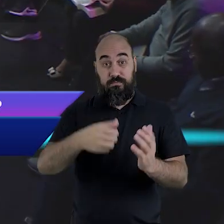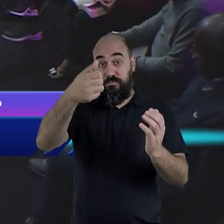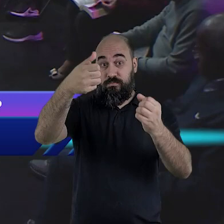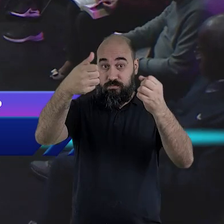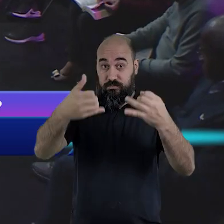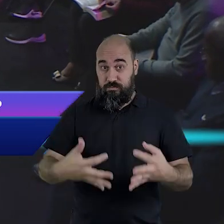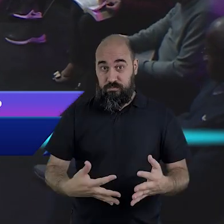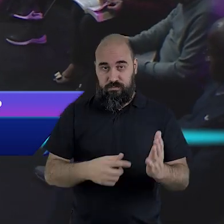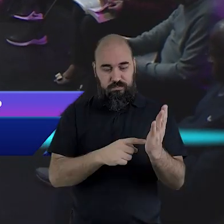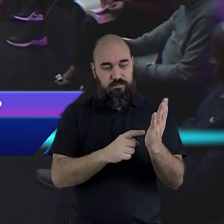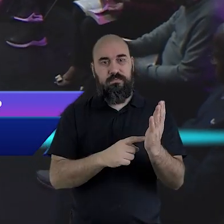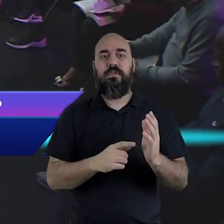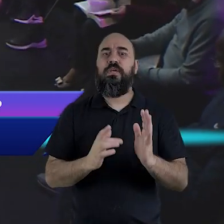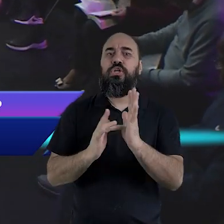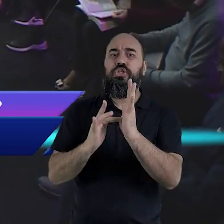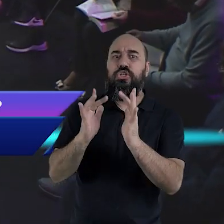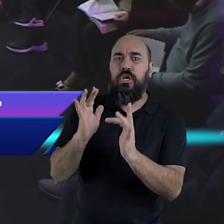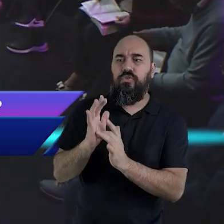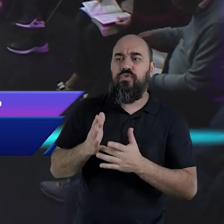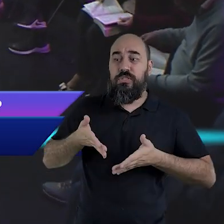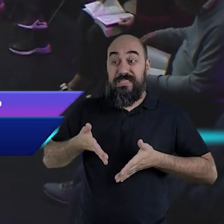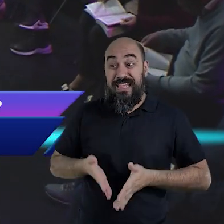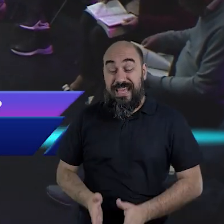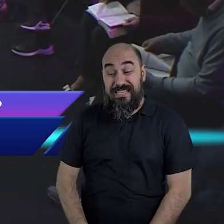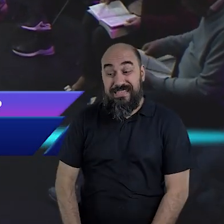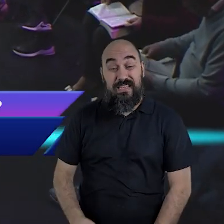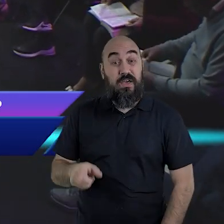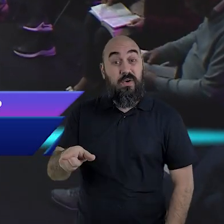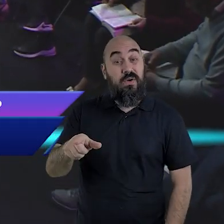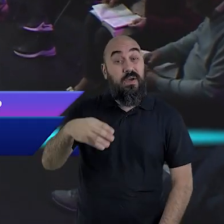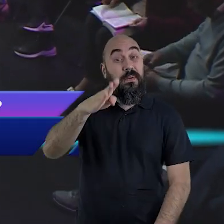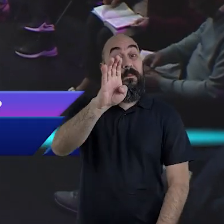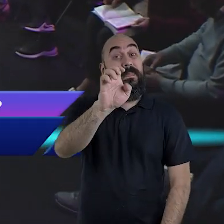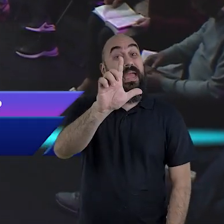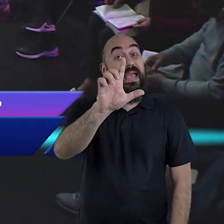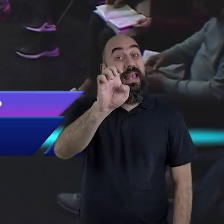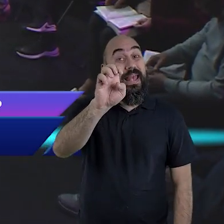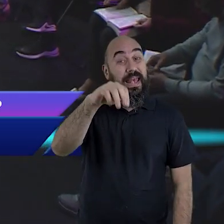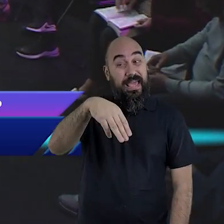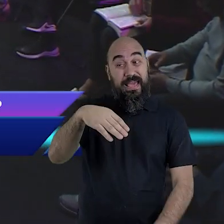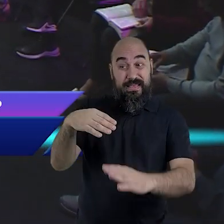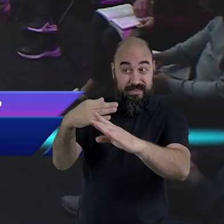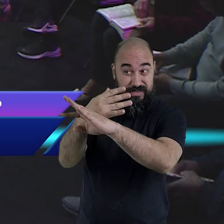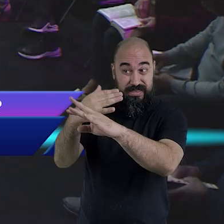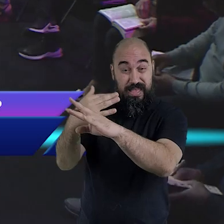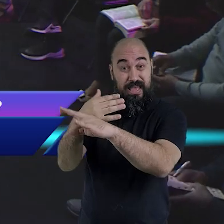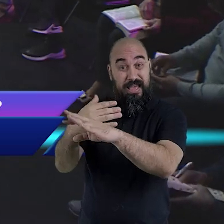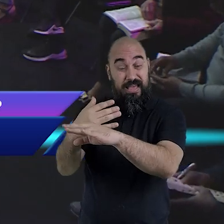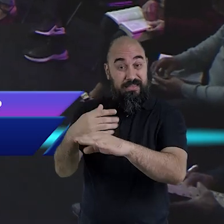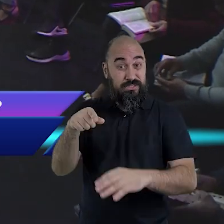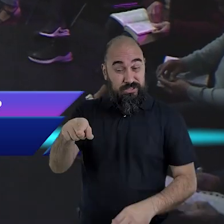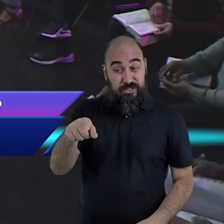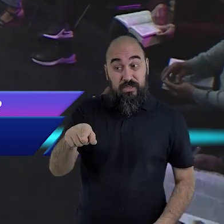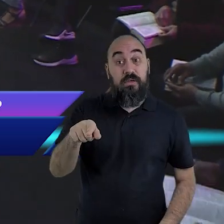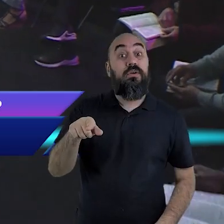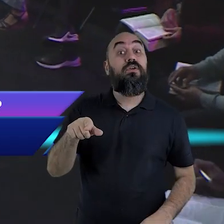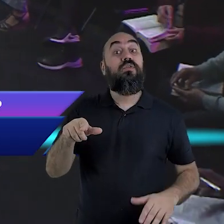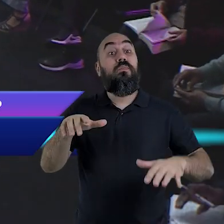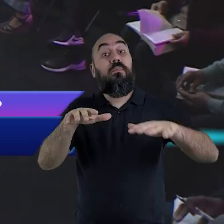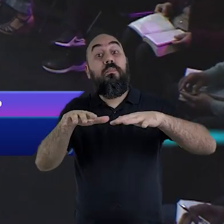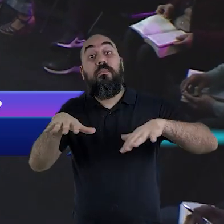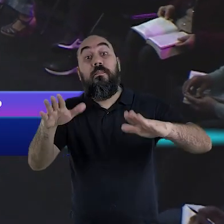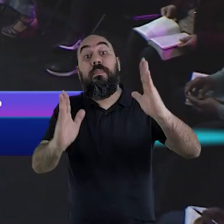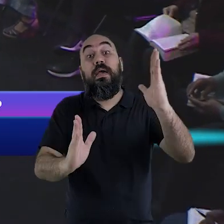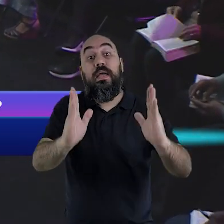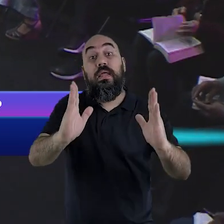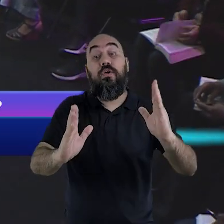Diz assim, olha: tendo Jesus nascido em Belém da Judéia, em dias do rei Herodes, eis